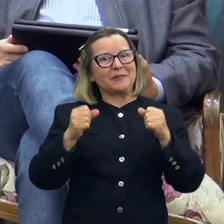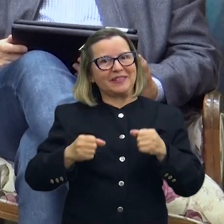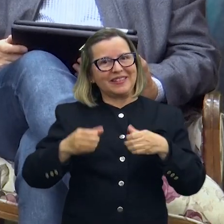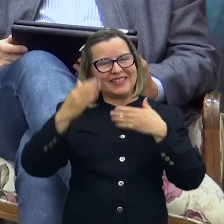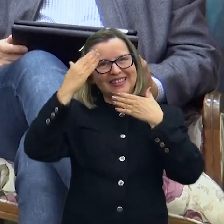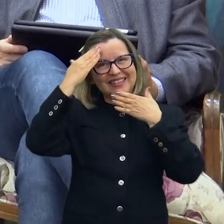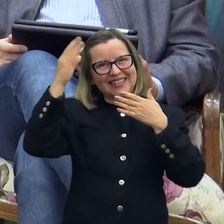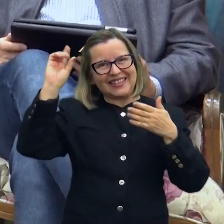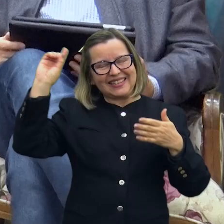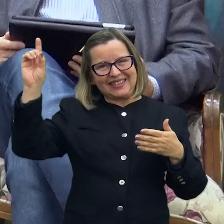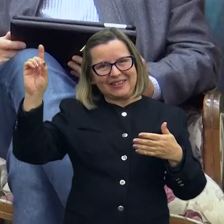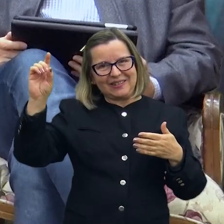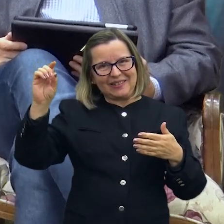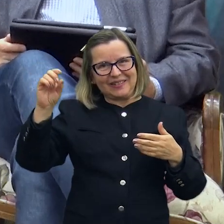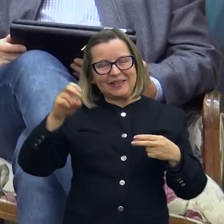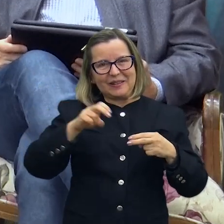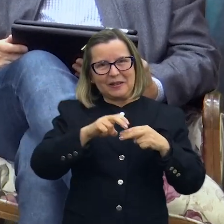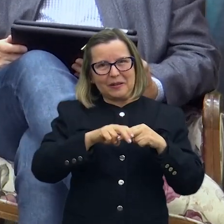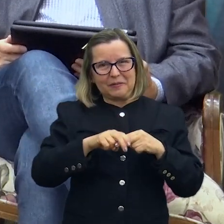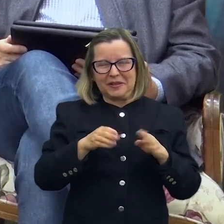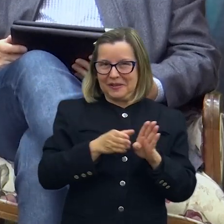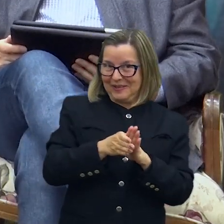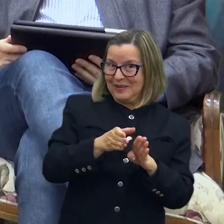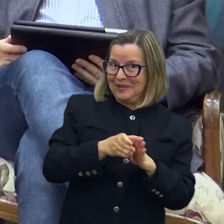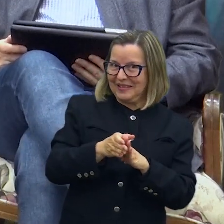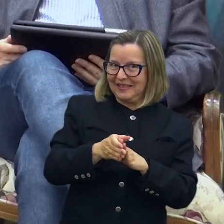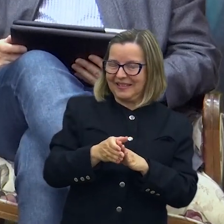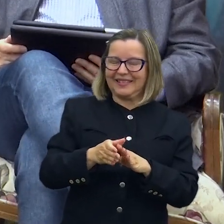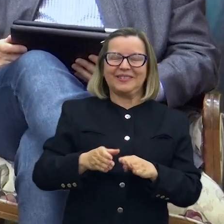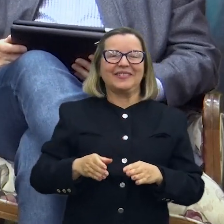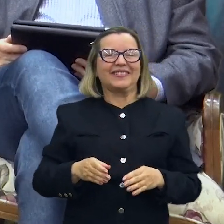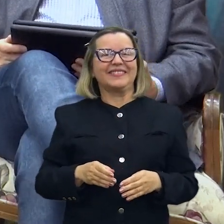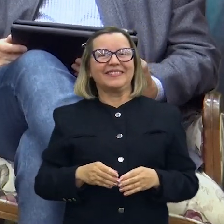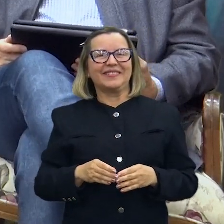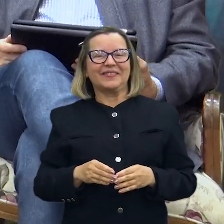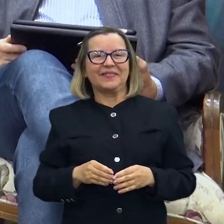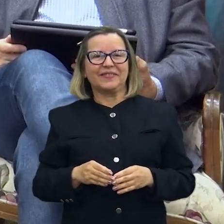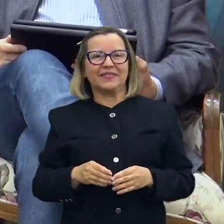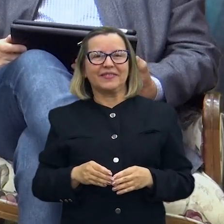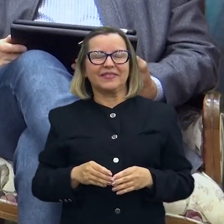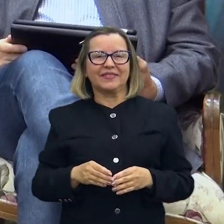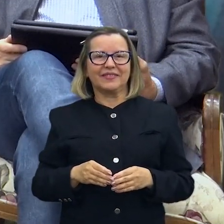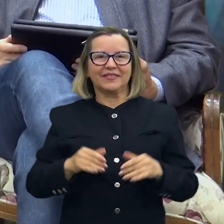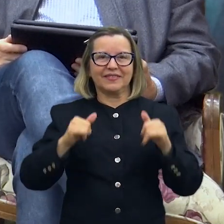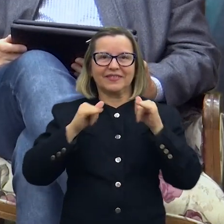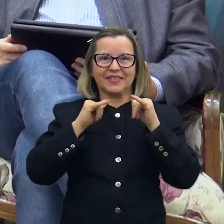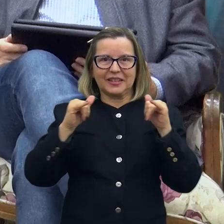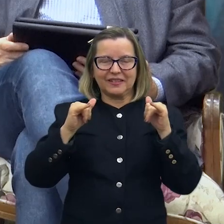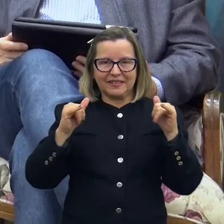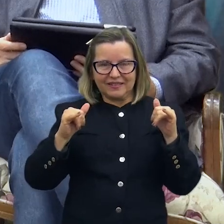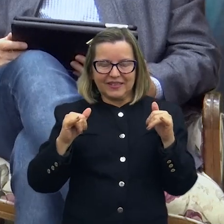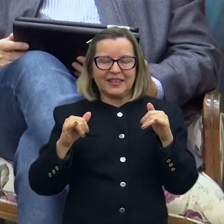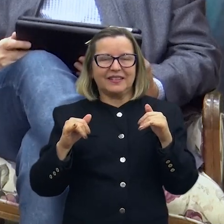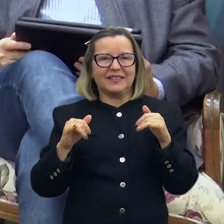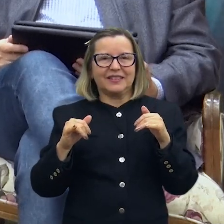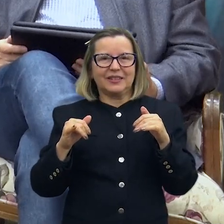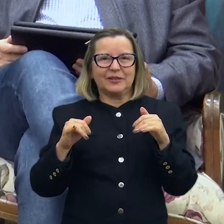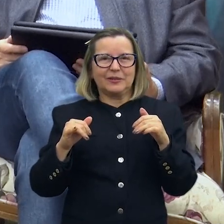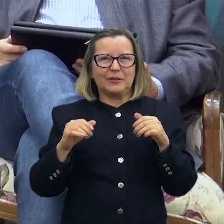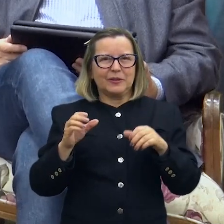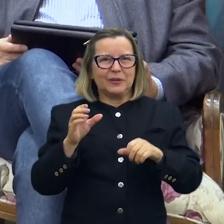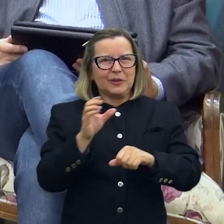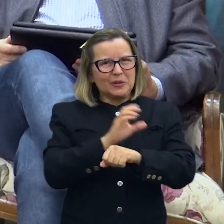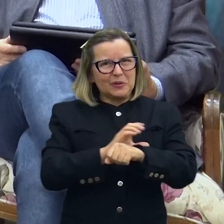Deus por esse puxão de orelha, né? E falando do curso que foi feito